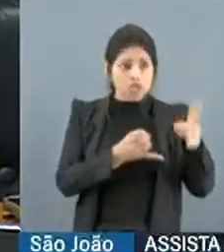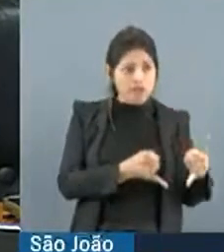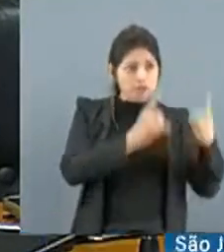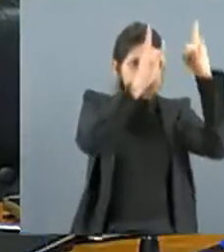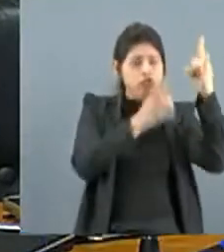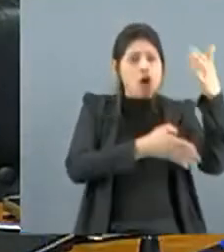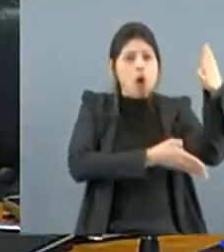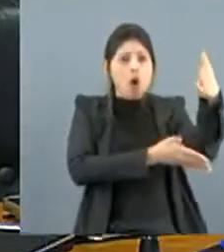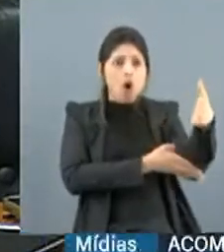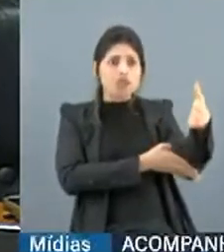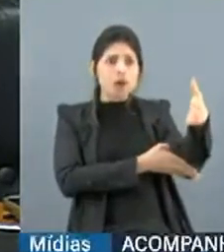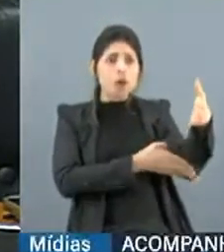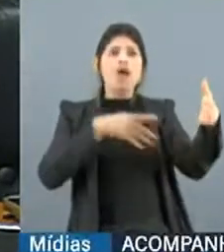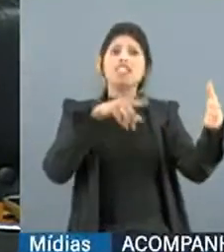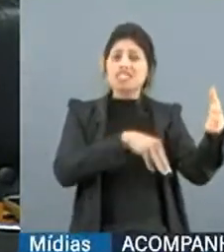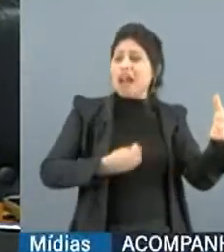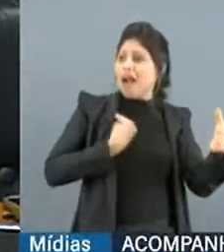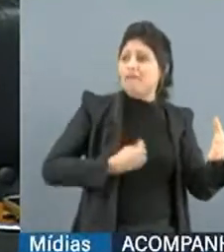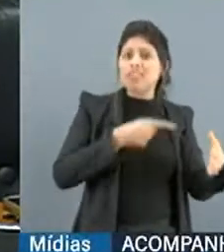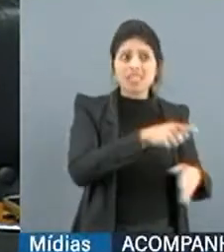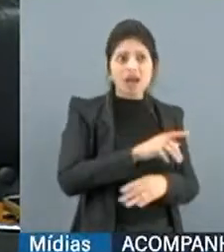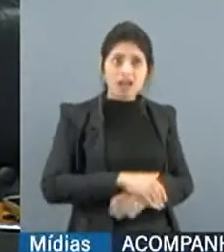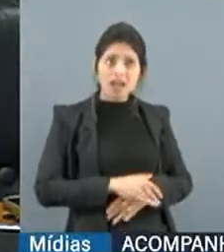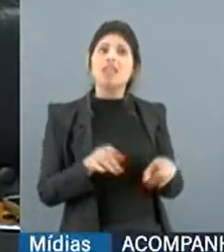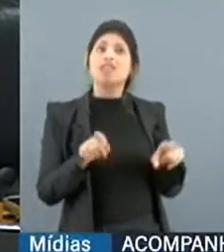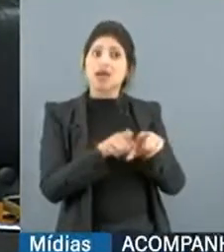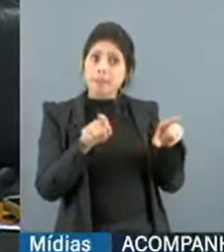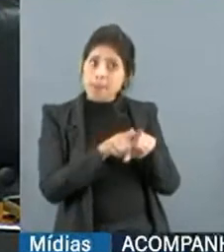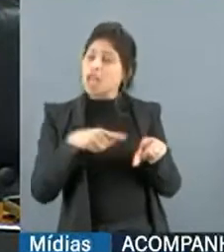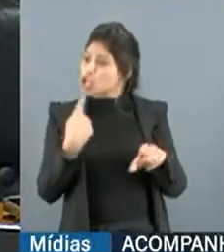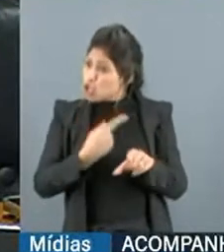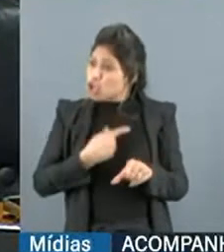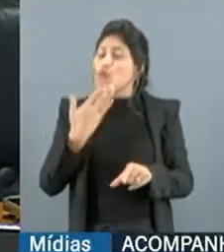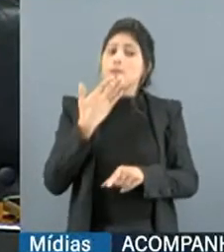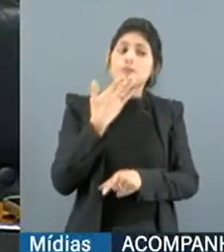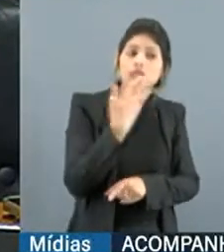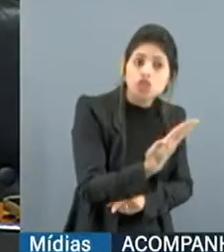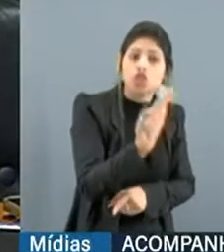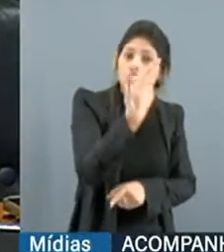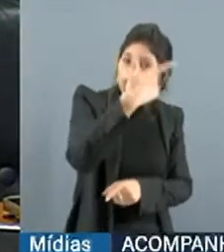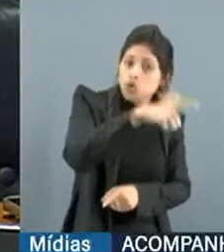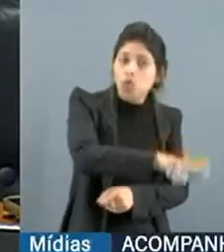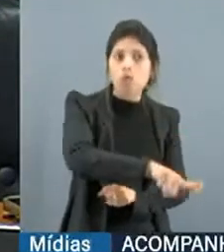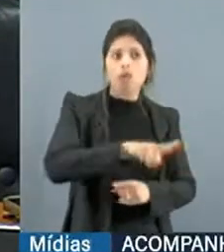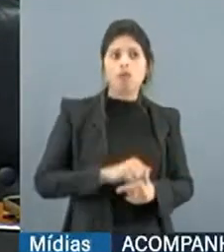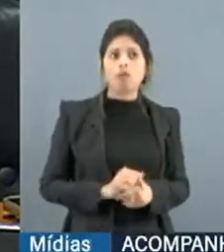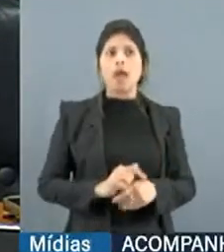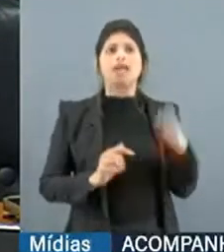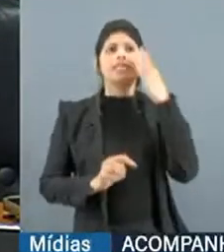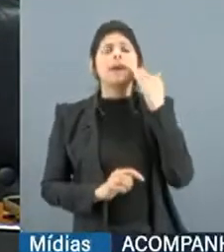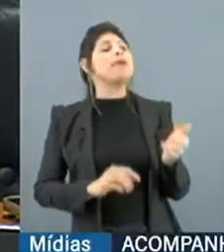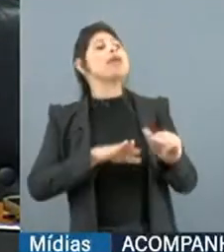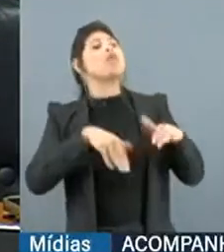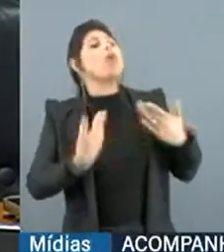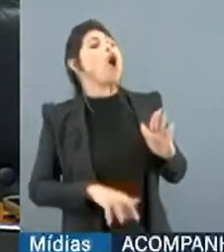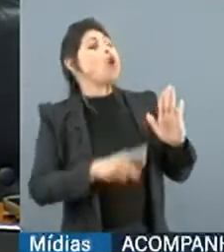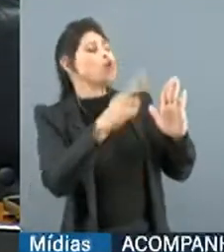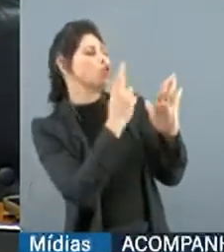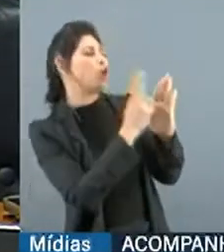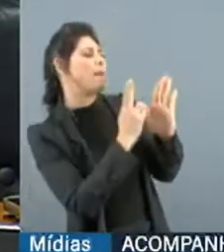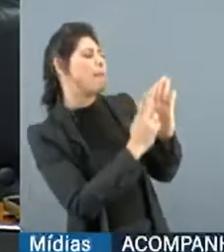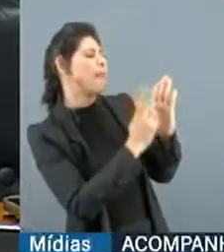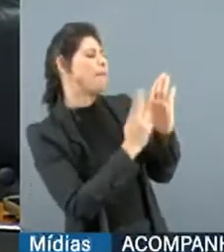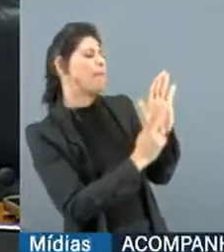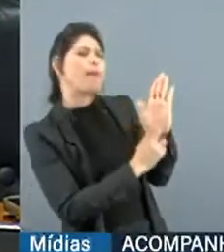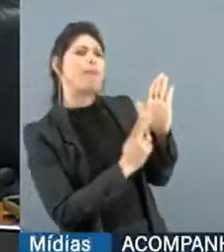hoteleira. O deputado entrou. E nós vamos entrar a reforçar com esse pedido para saber cadê a relação das pessoas. Será